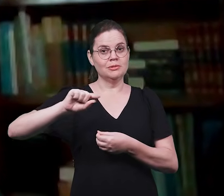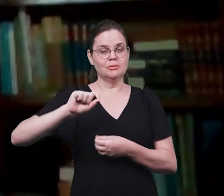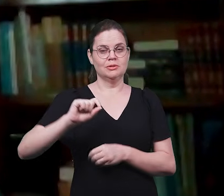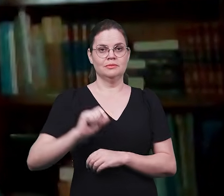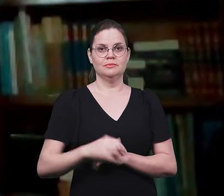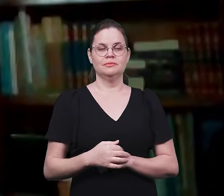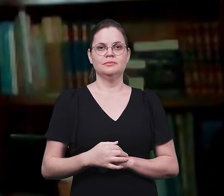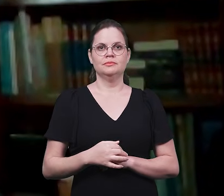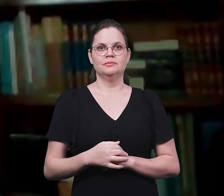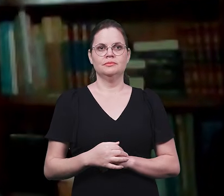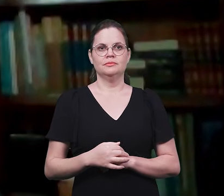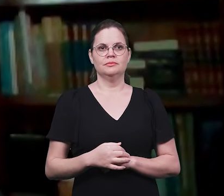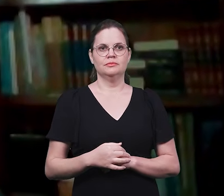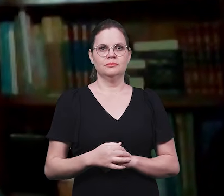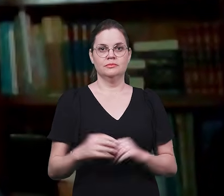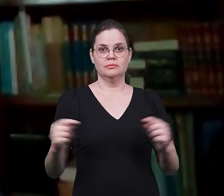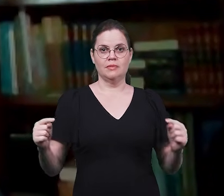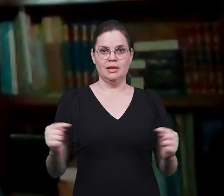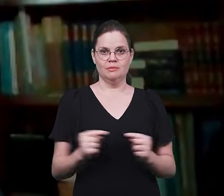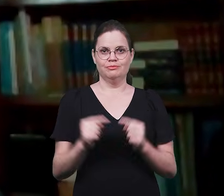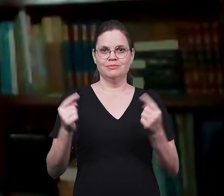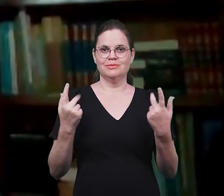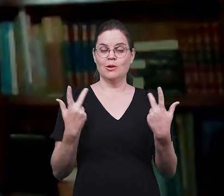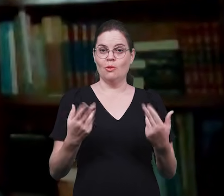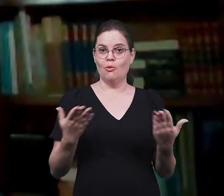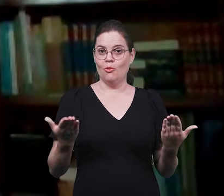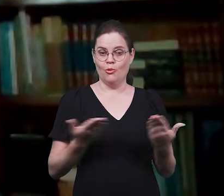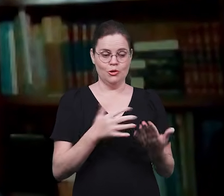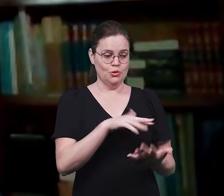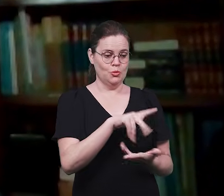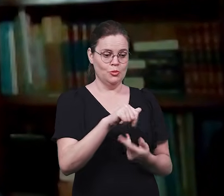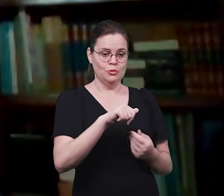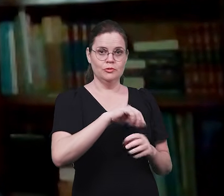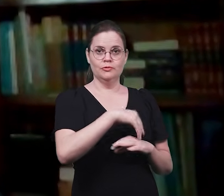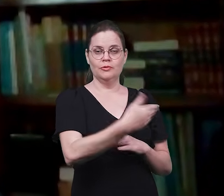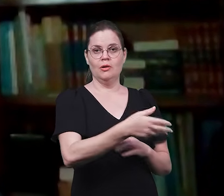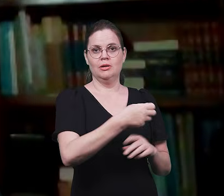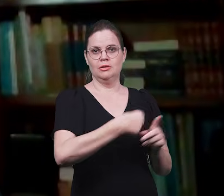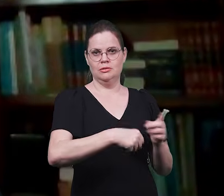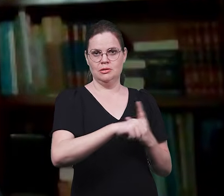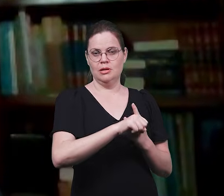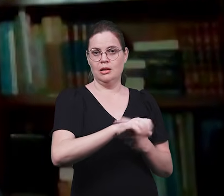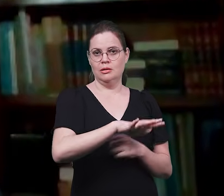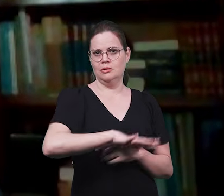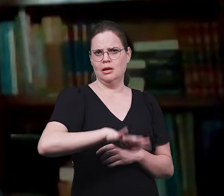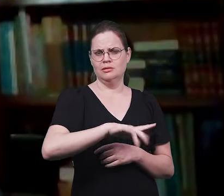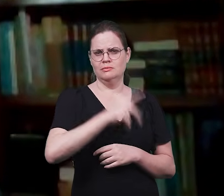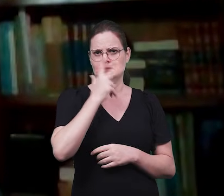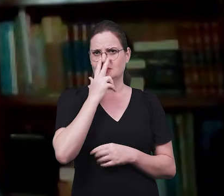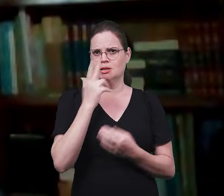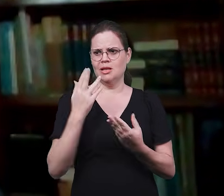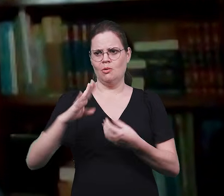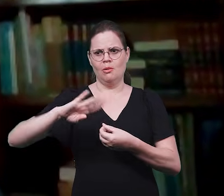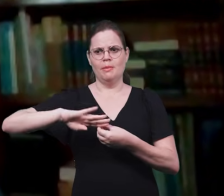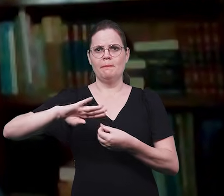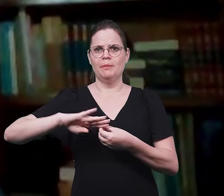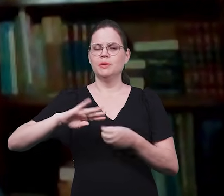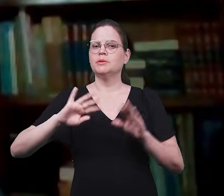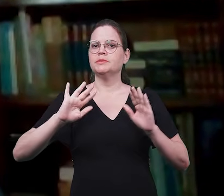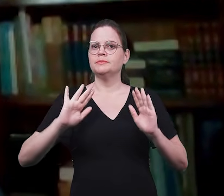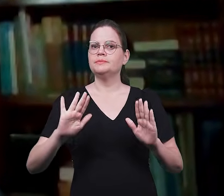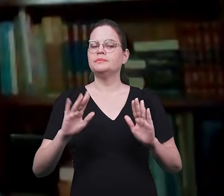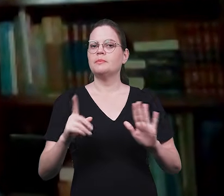situação praticamente correlata aos dias de hoje. E a pergunta que se